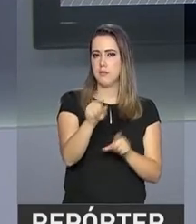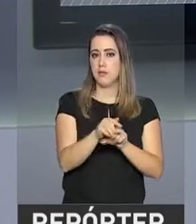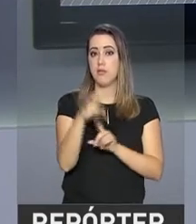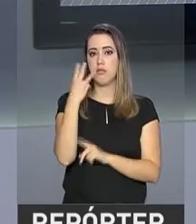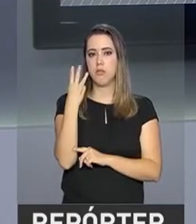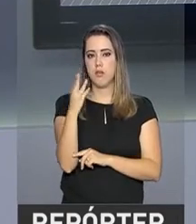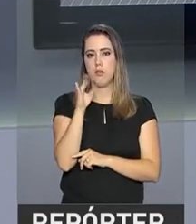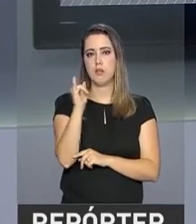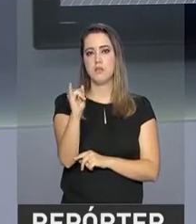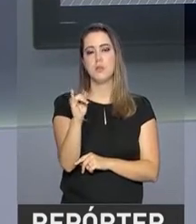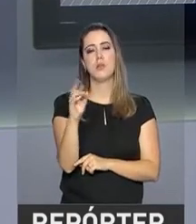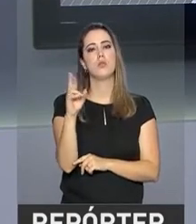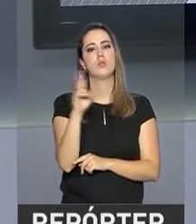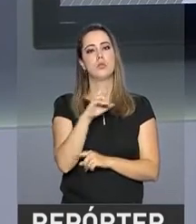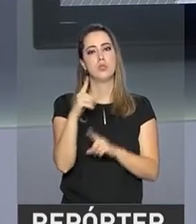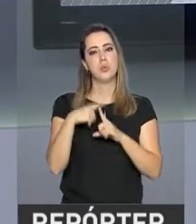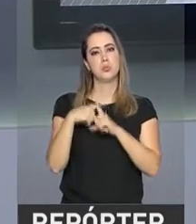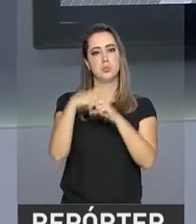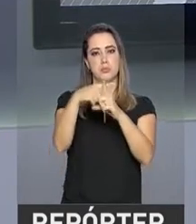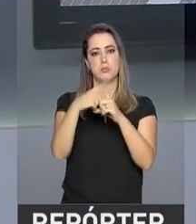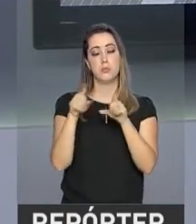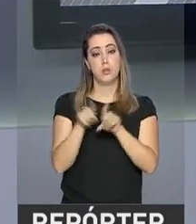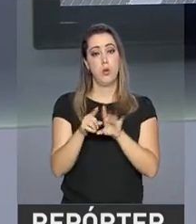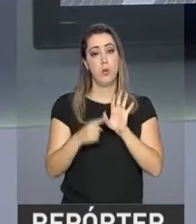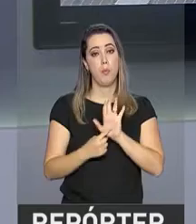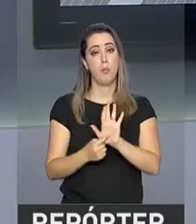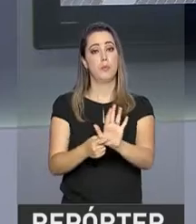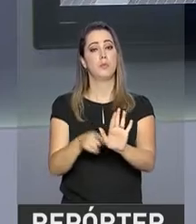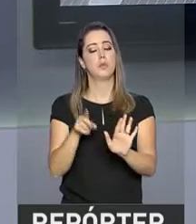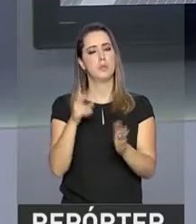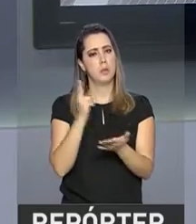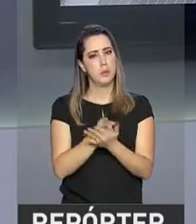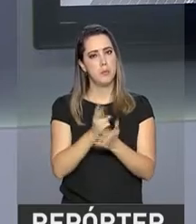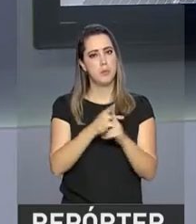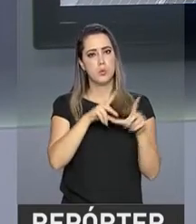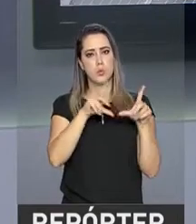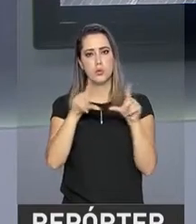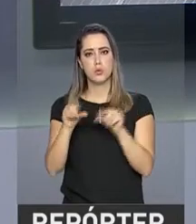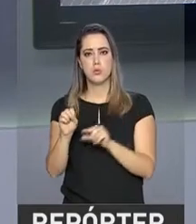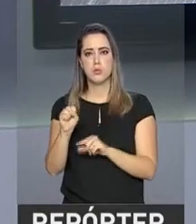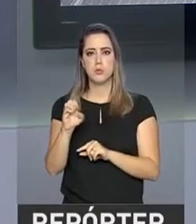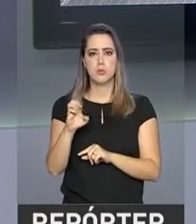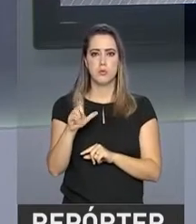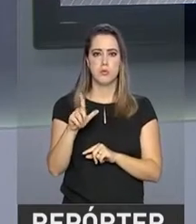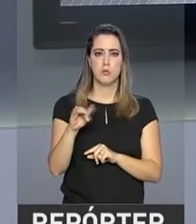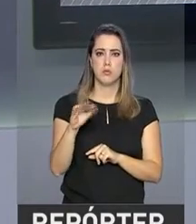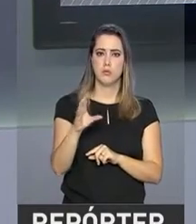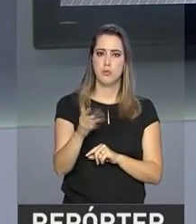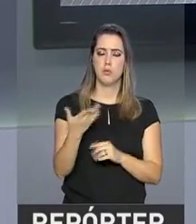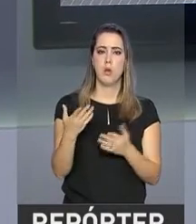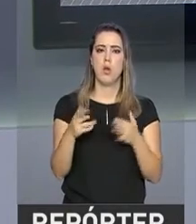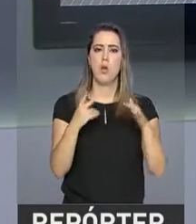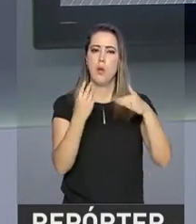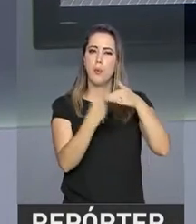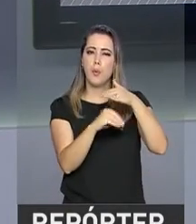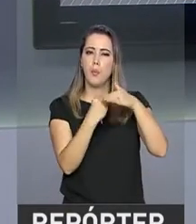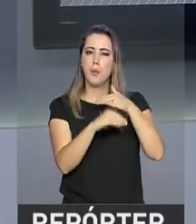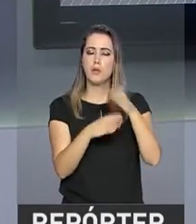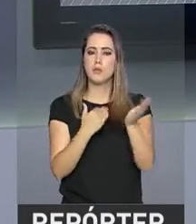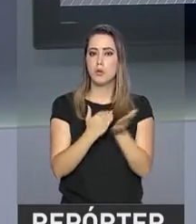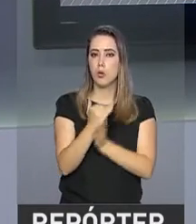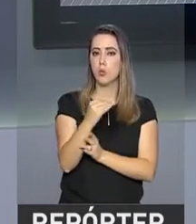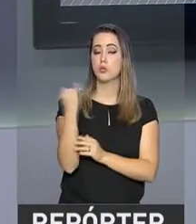e 900 milhões de reais. Os dados comprovam que, mesmo com a queda da Selic, a poupança continua competitiva frente a